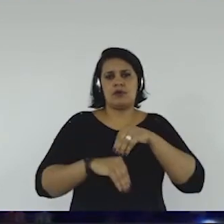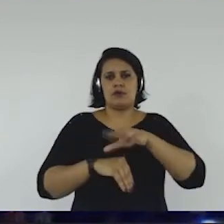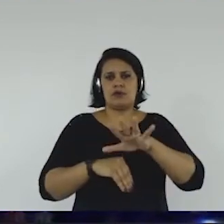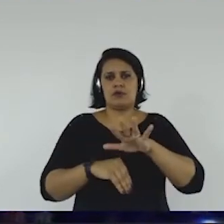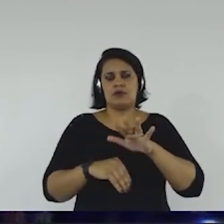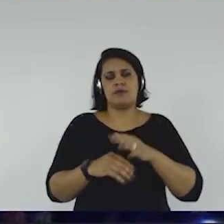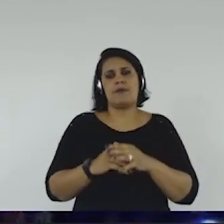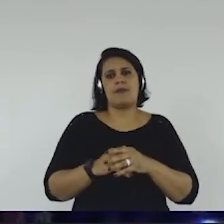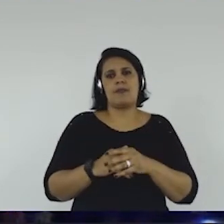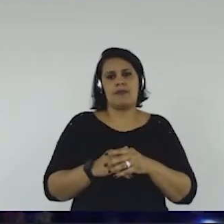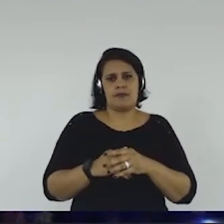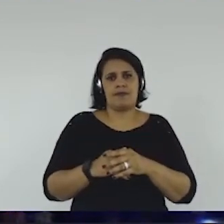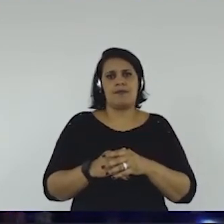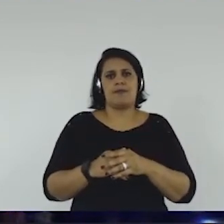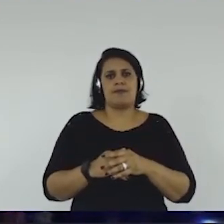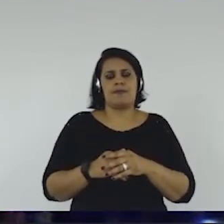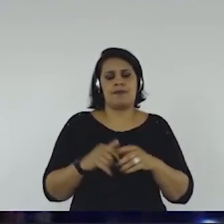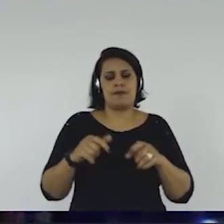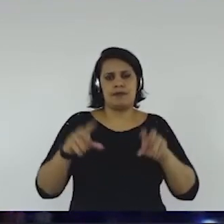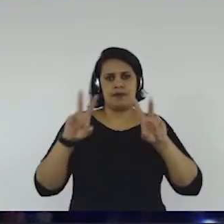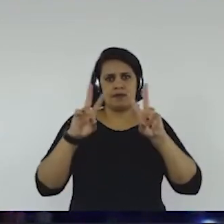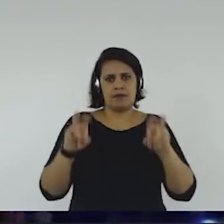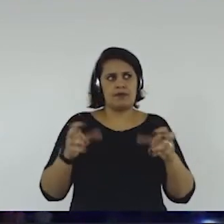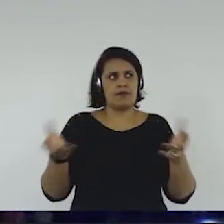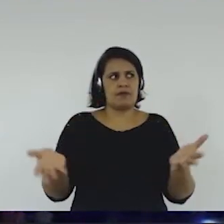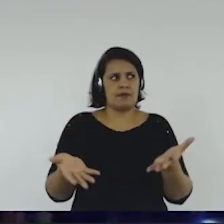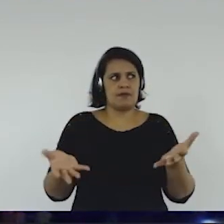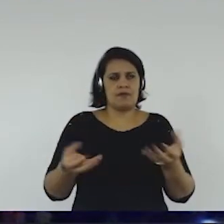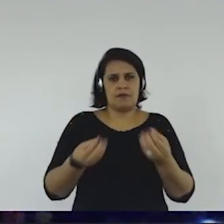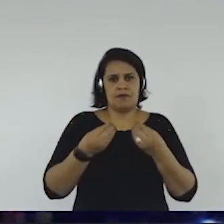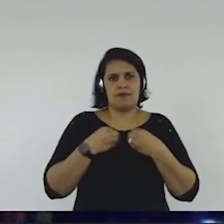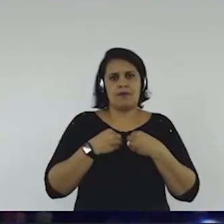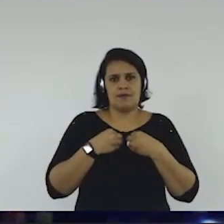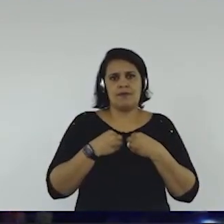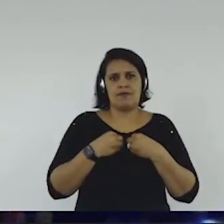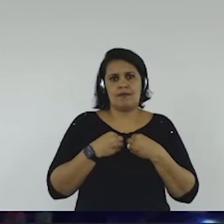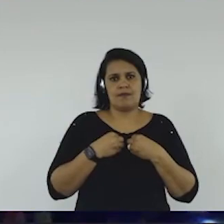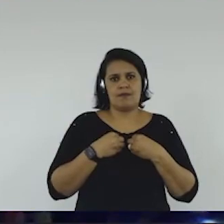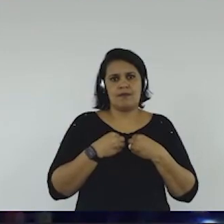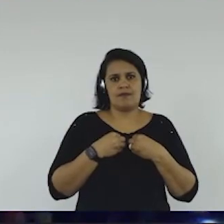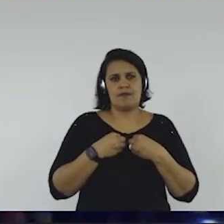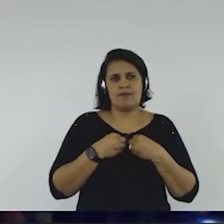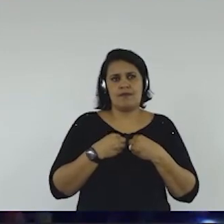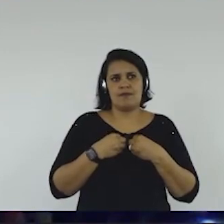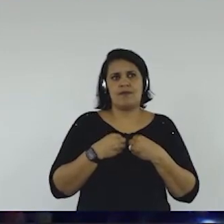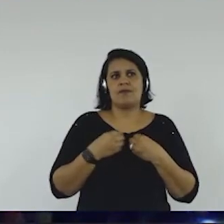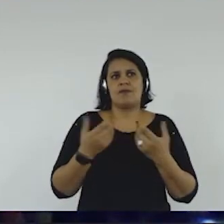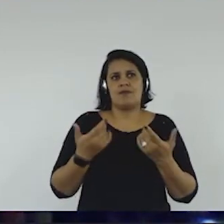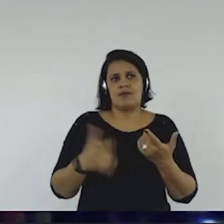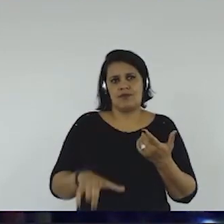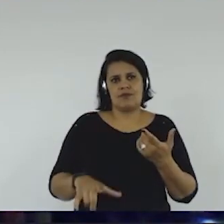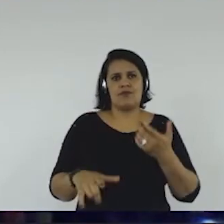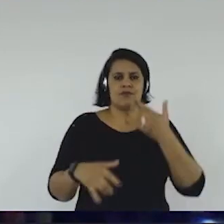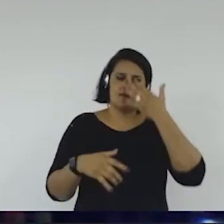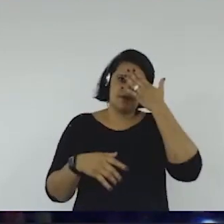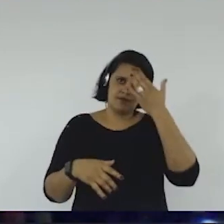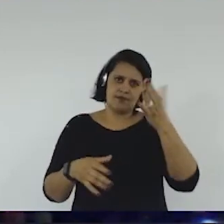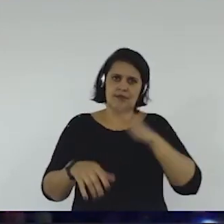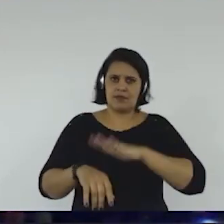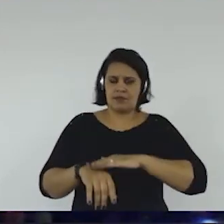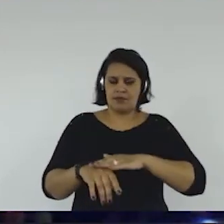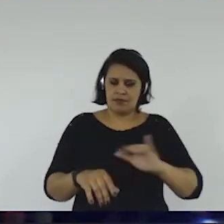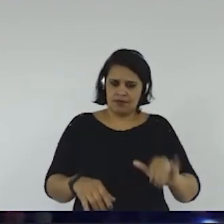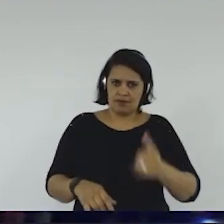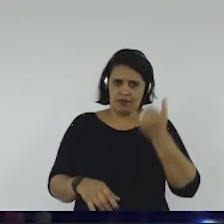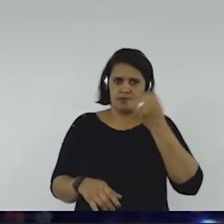fazer neste espaço que me foi concedido, aproveitando, então, o final para, mais uma vez, agradecer por esta oportunidade. Muito